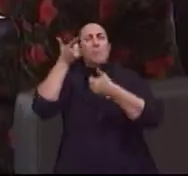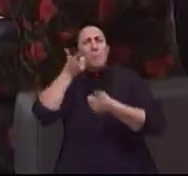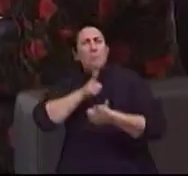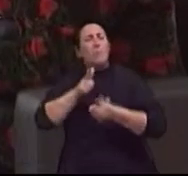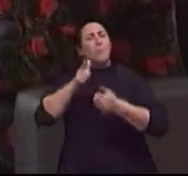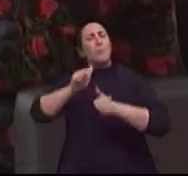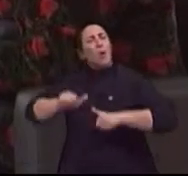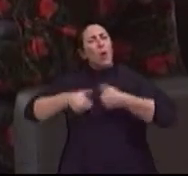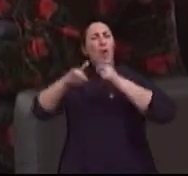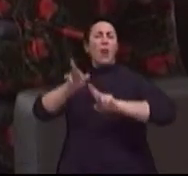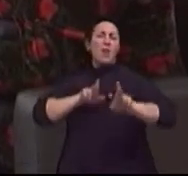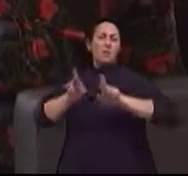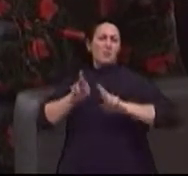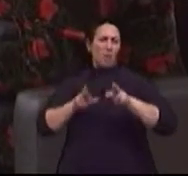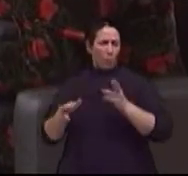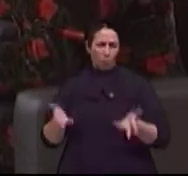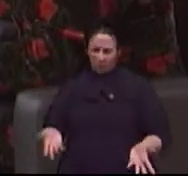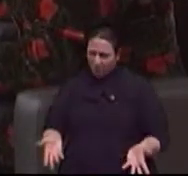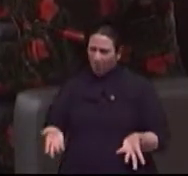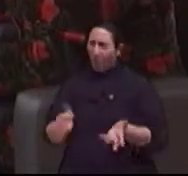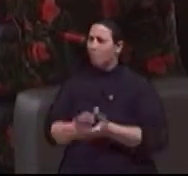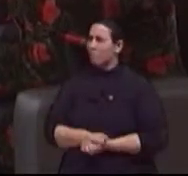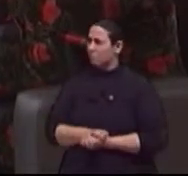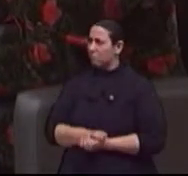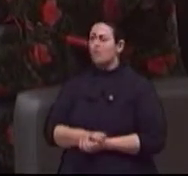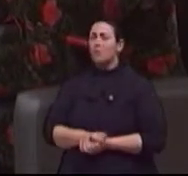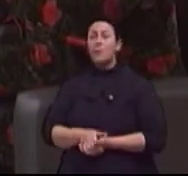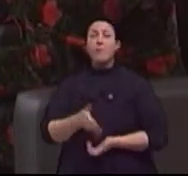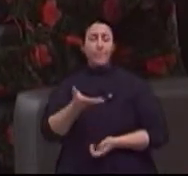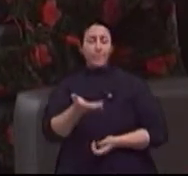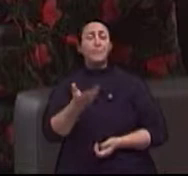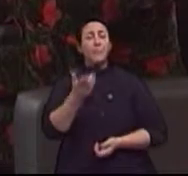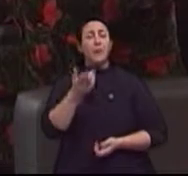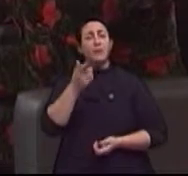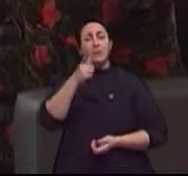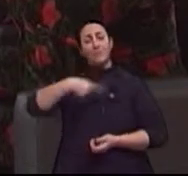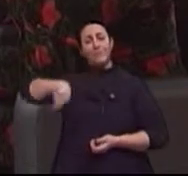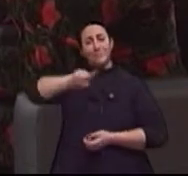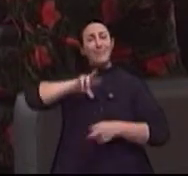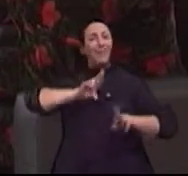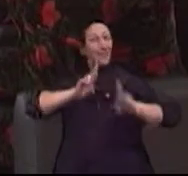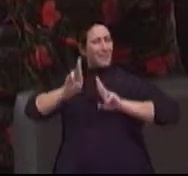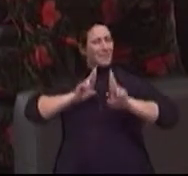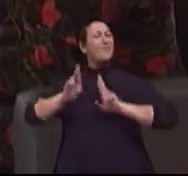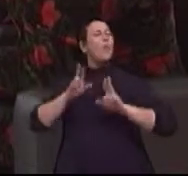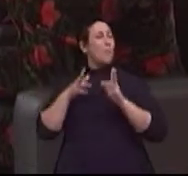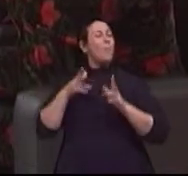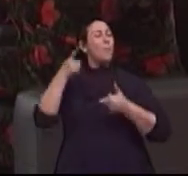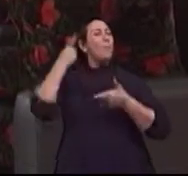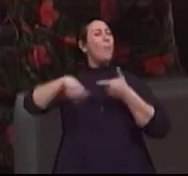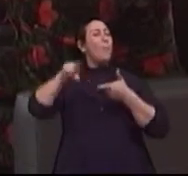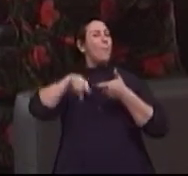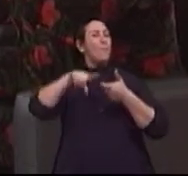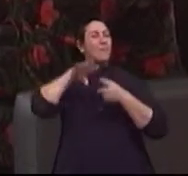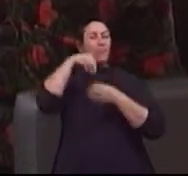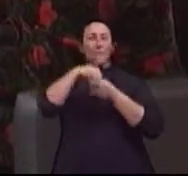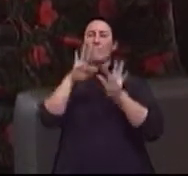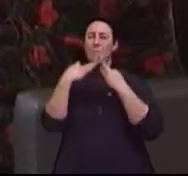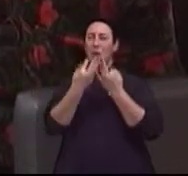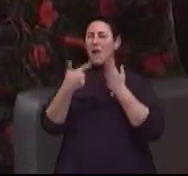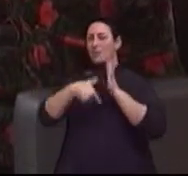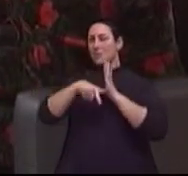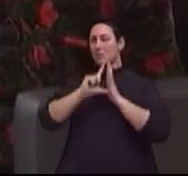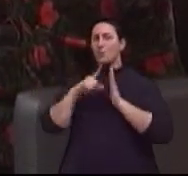relação, isso é o melhor que tem, né? É. Então, essa questão do relacionamento fica bastante afetada, como nós falamos antes, isso,